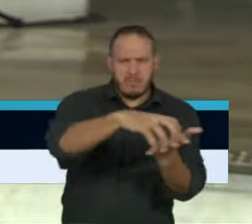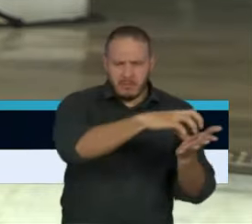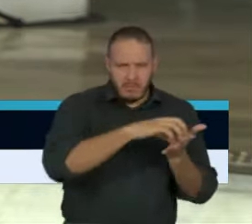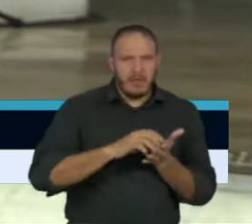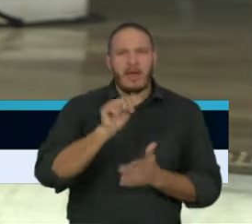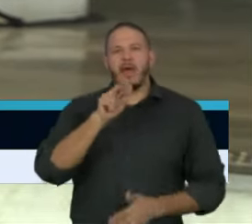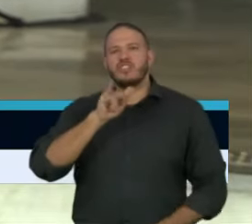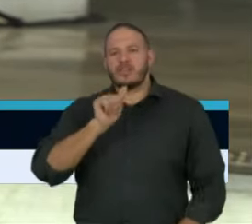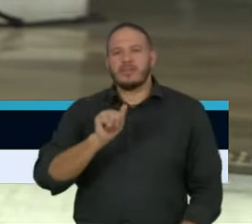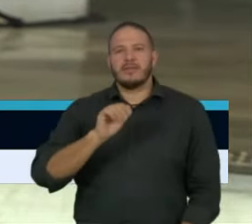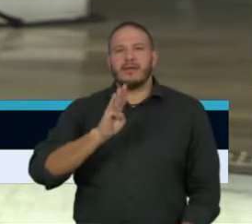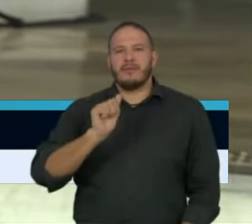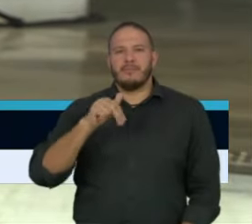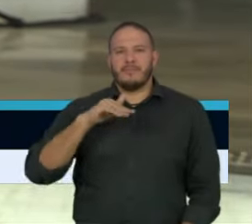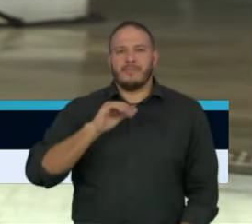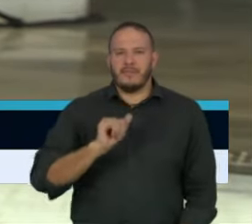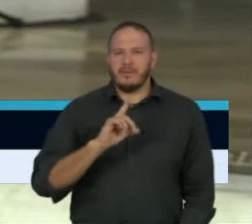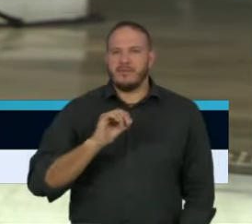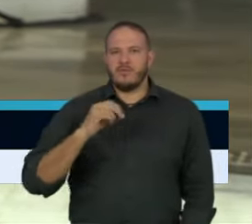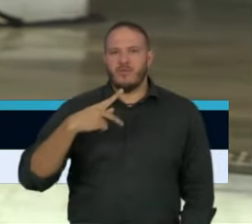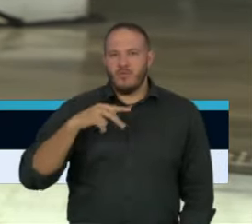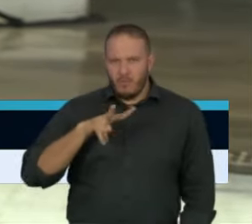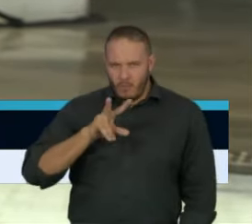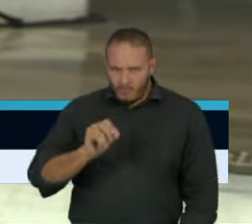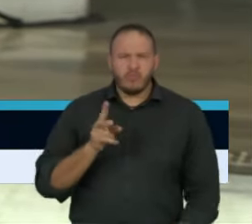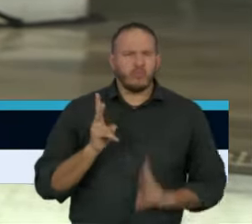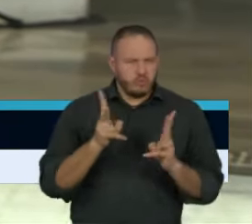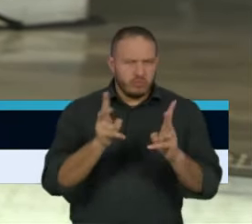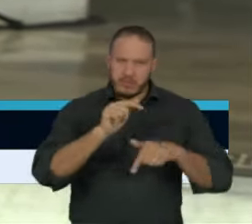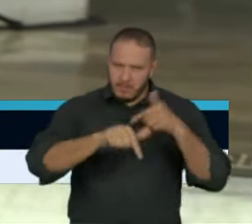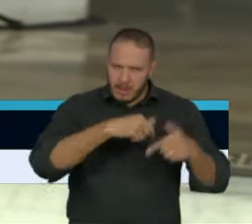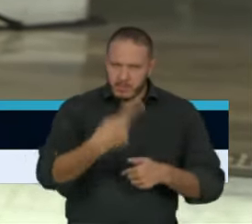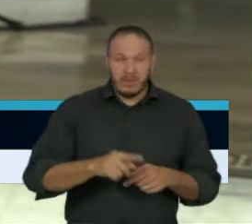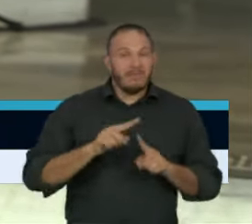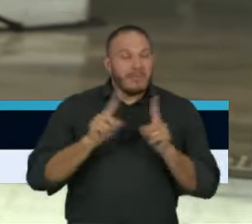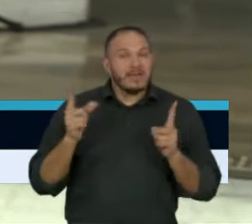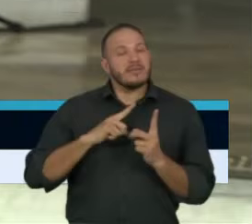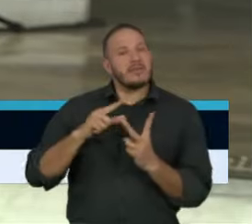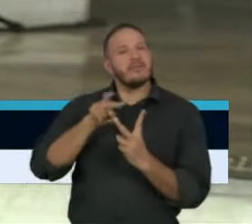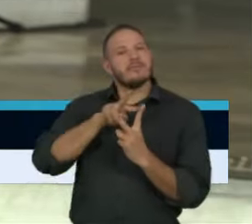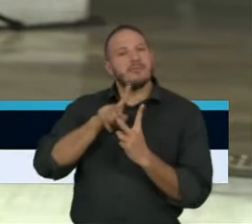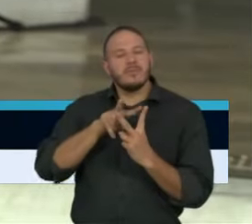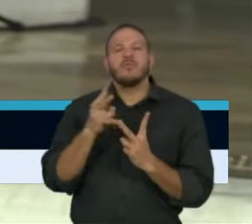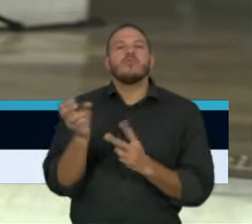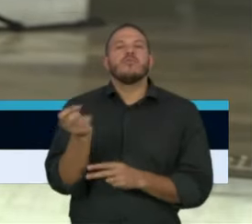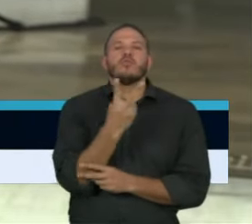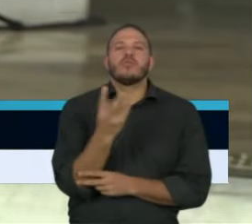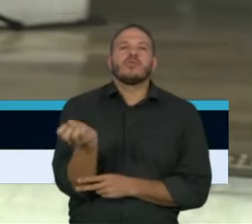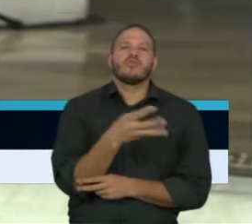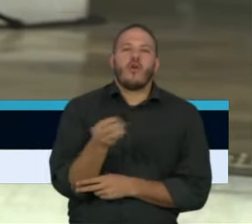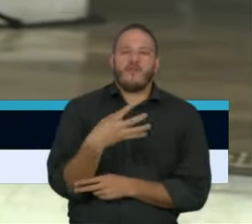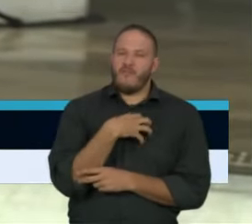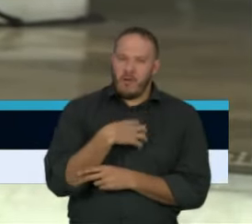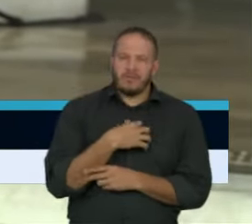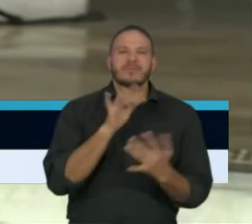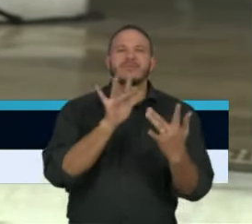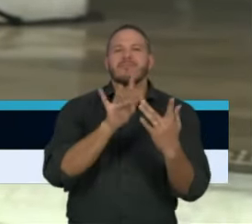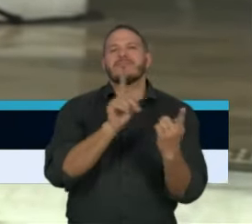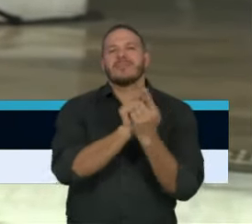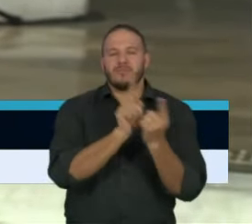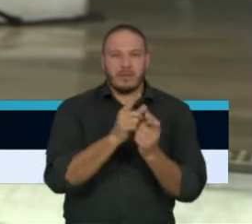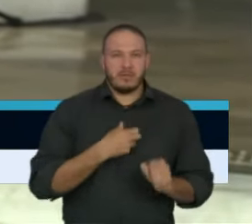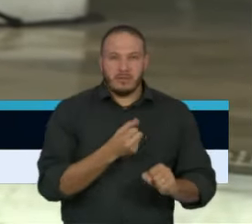que continuam operando aqui em São Paulo, mas nós temos também 2 novos formatos de atendimento. O online, que vai ficar disponível